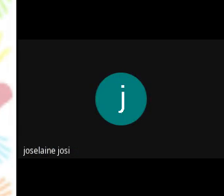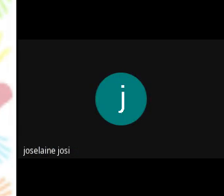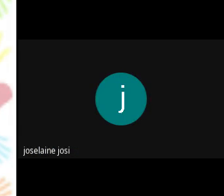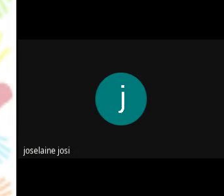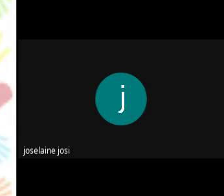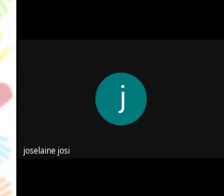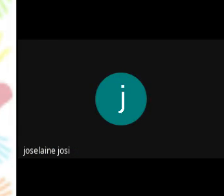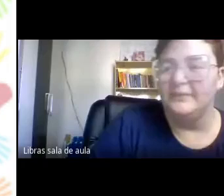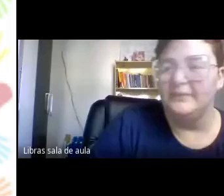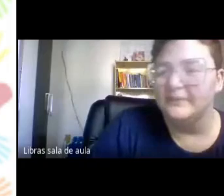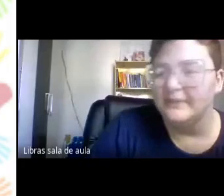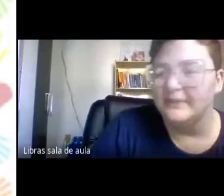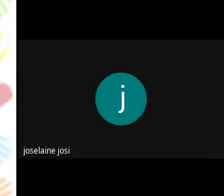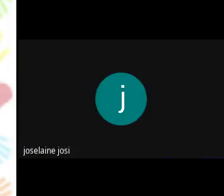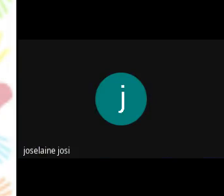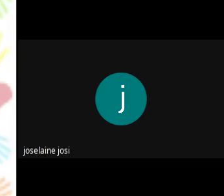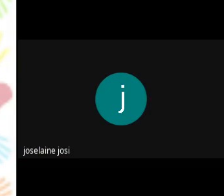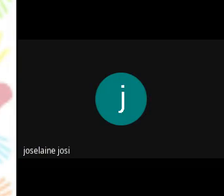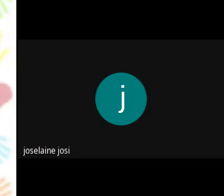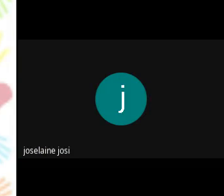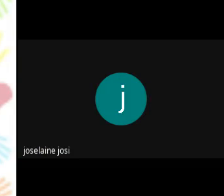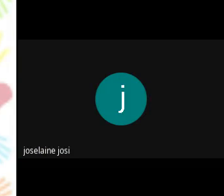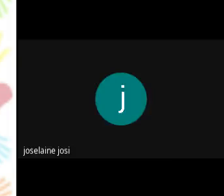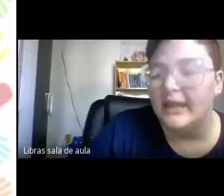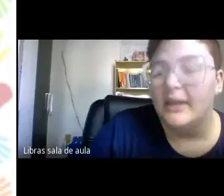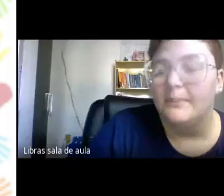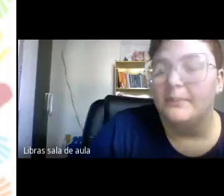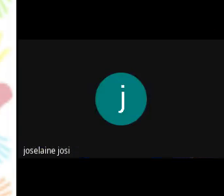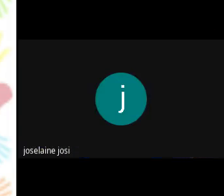Oi? Oi? É a Josi.